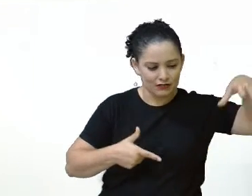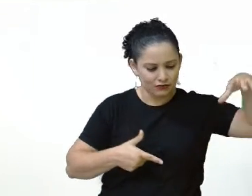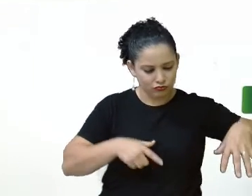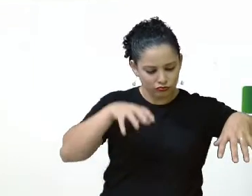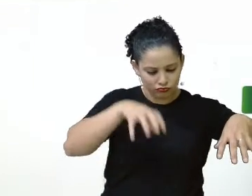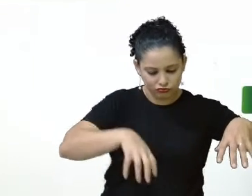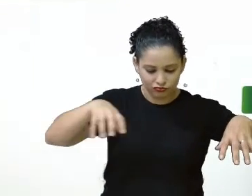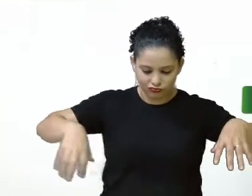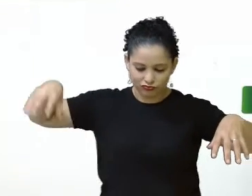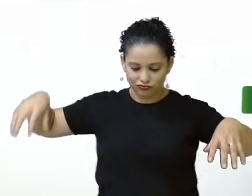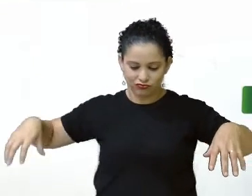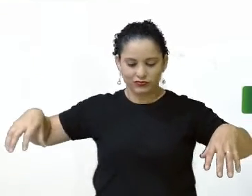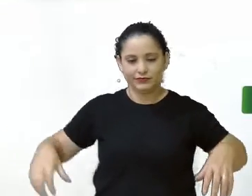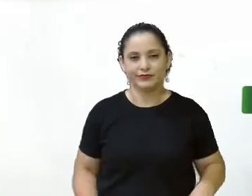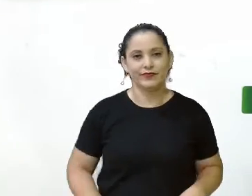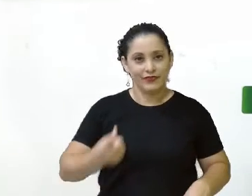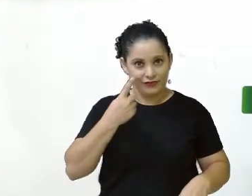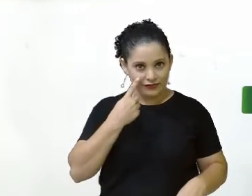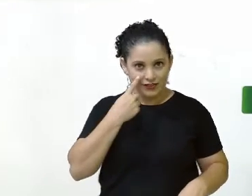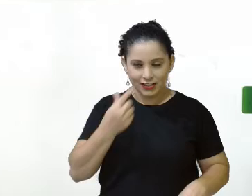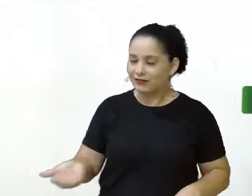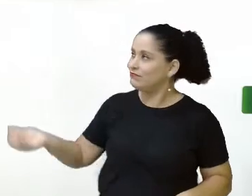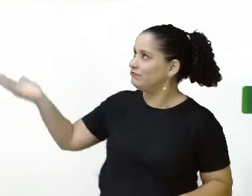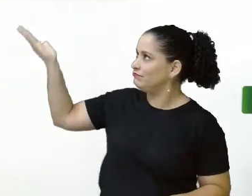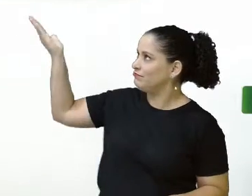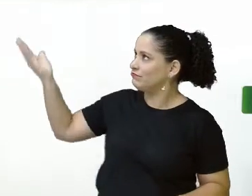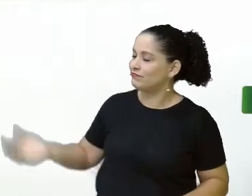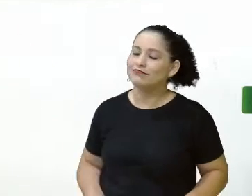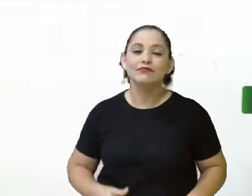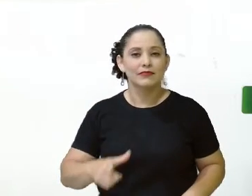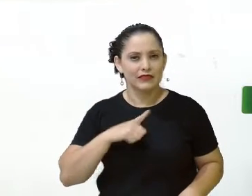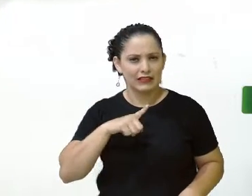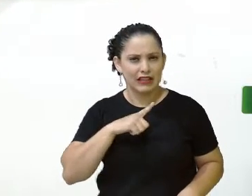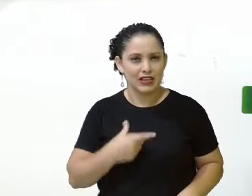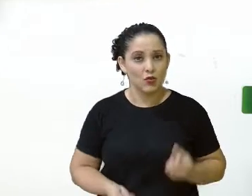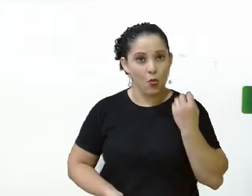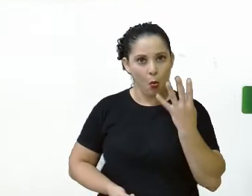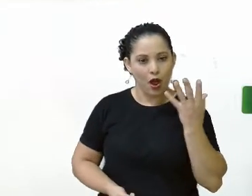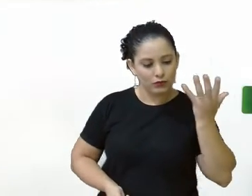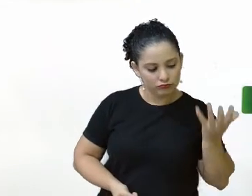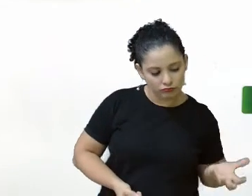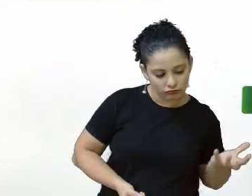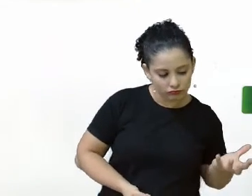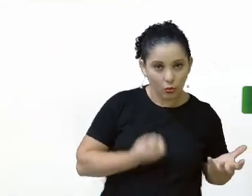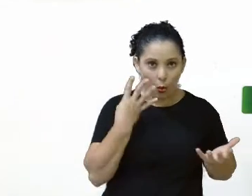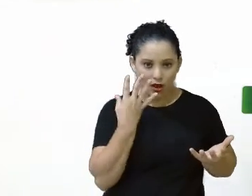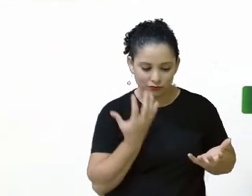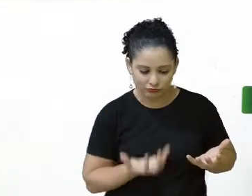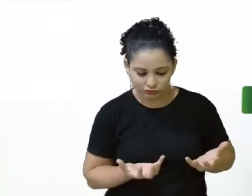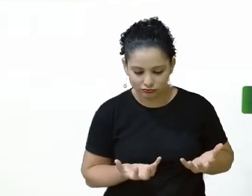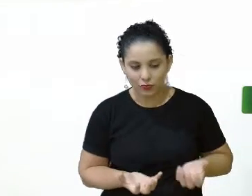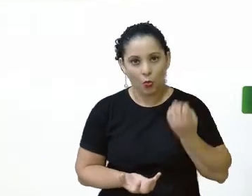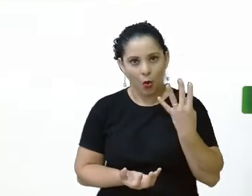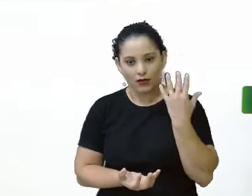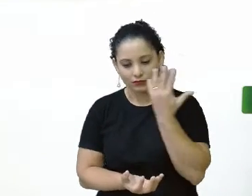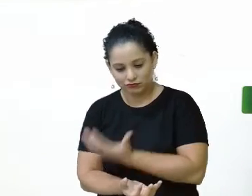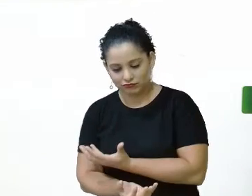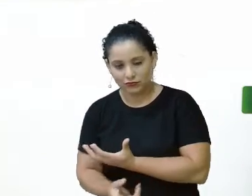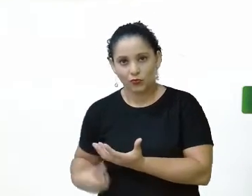Presta atenção. Em cada cesta eu tenho 4 maçãs. Então eu posso dizer o